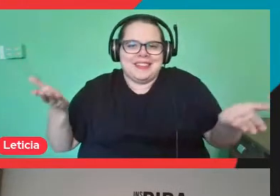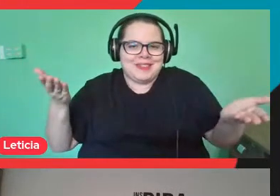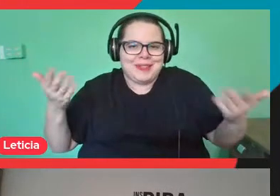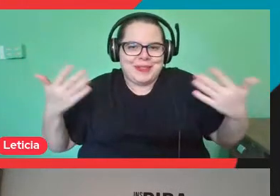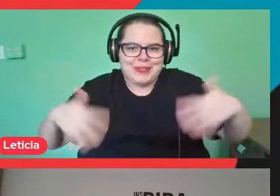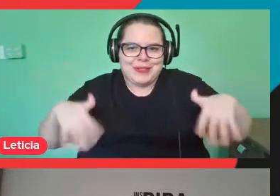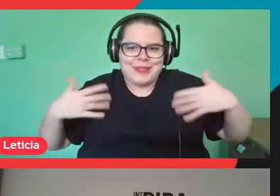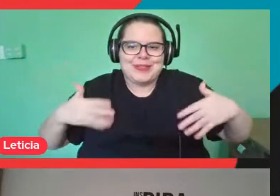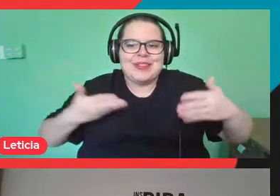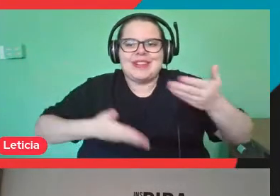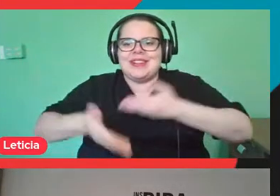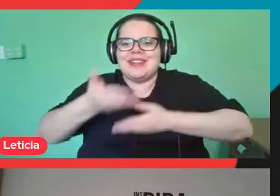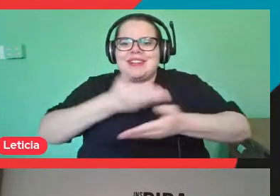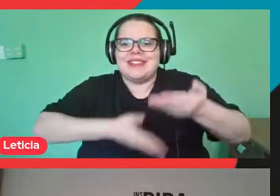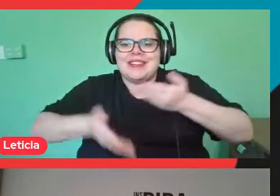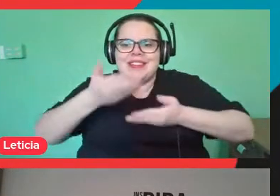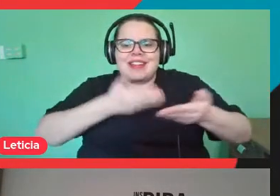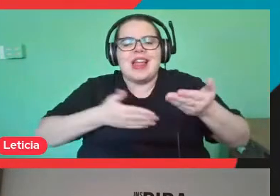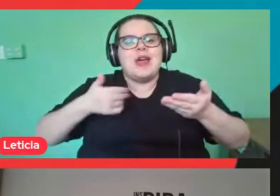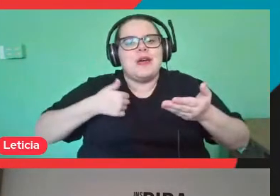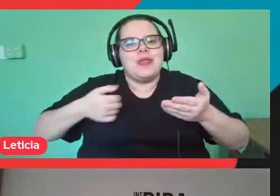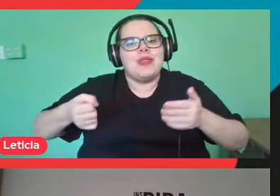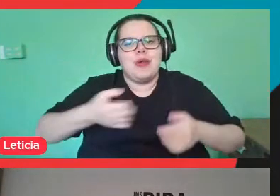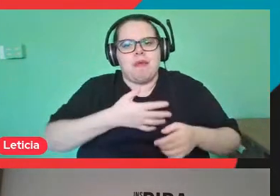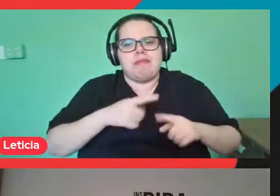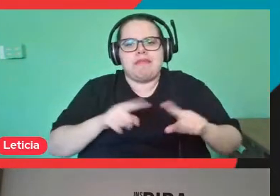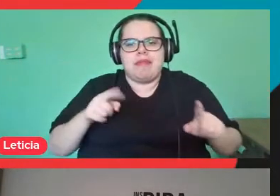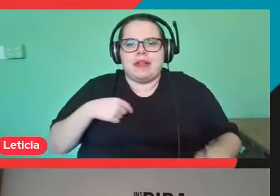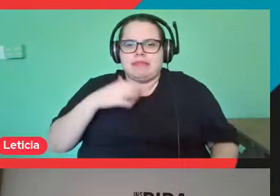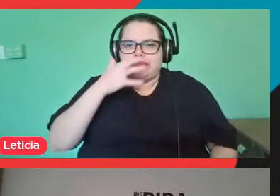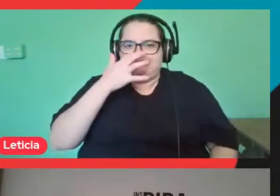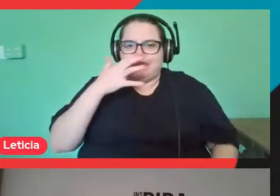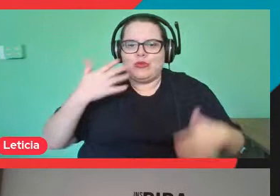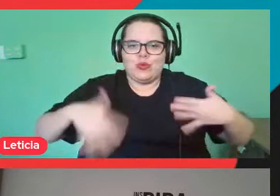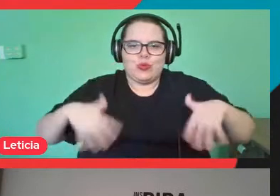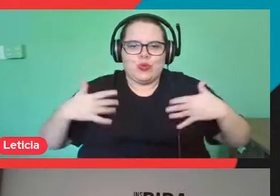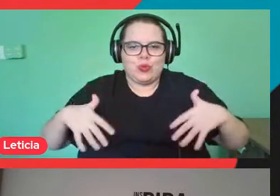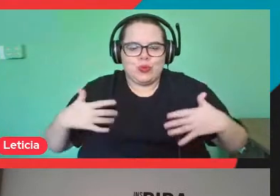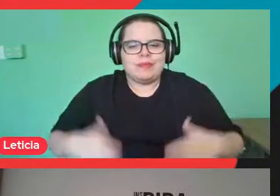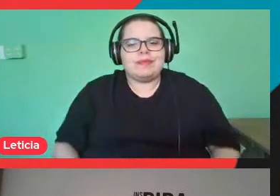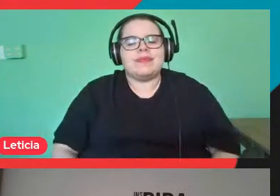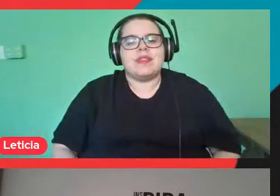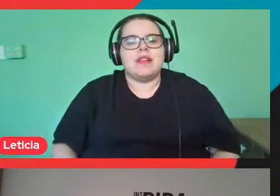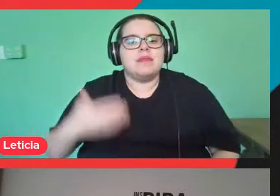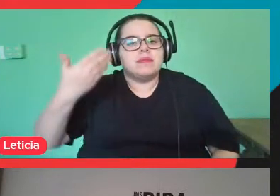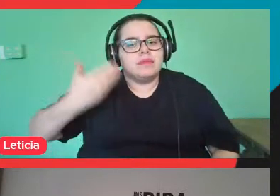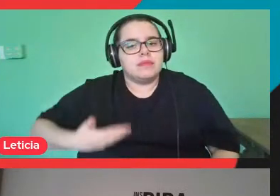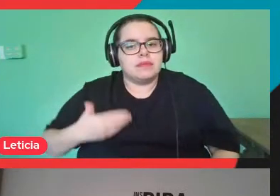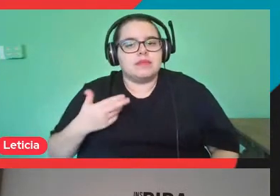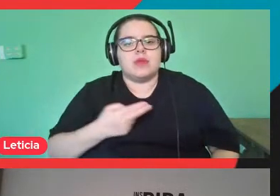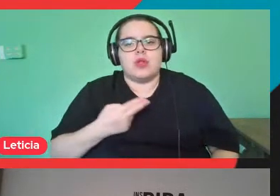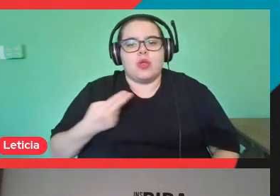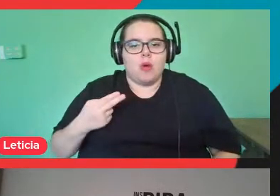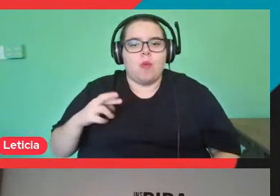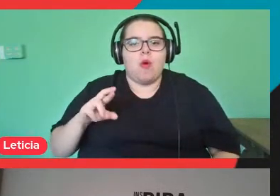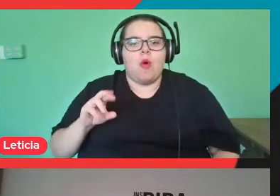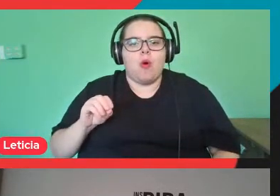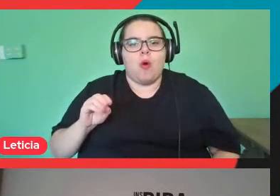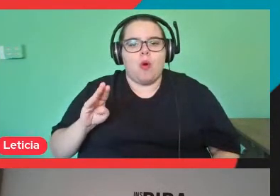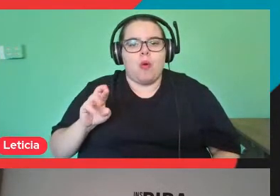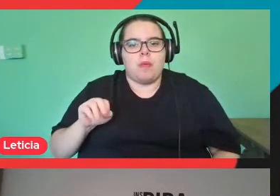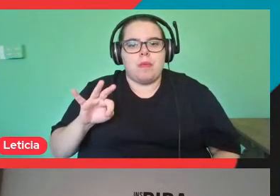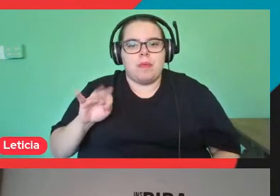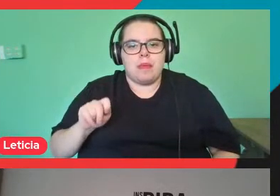estou interagindo há pouco tempo ainda, mas que já admiro imensamente, né? Eu sou Roberta, eu sou gerente sênior aqui